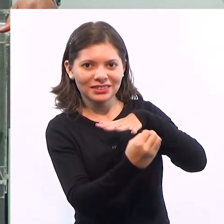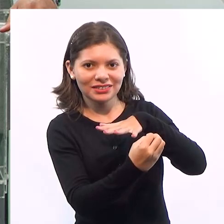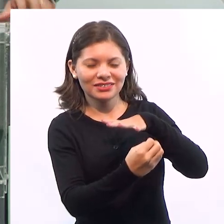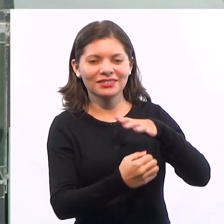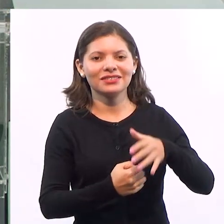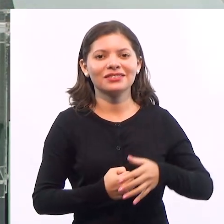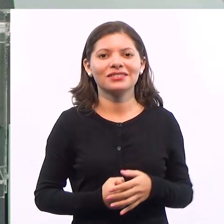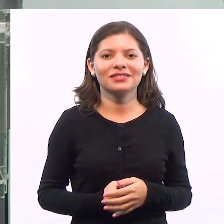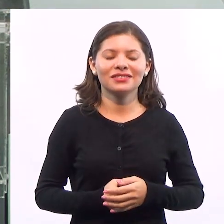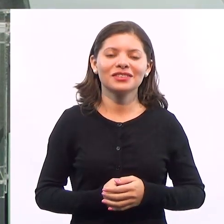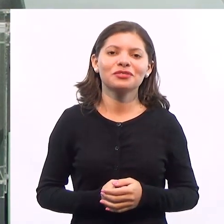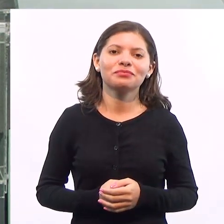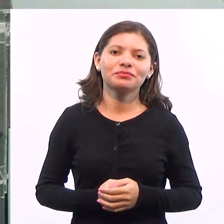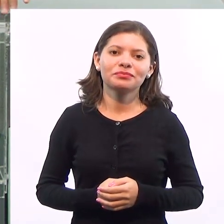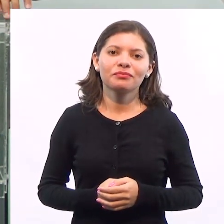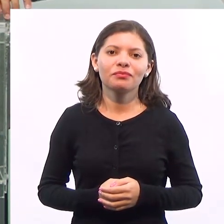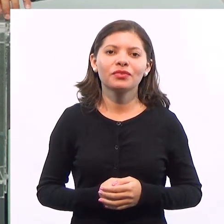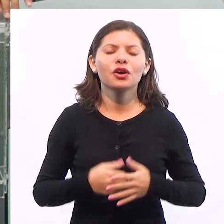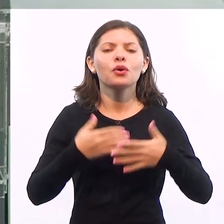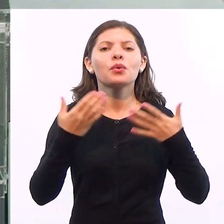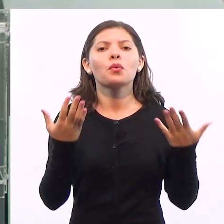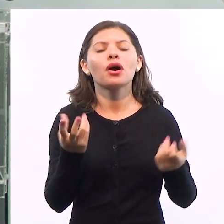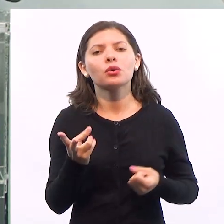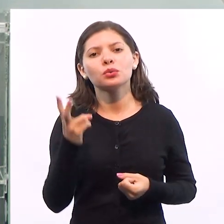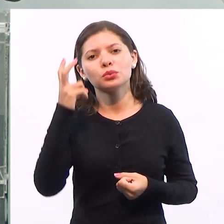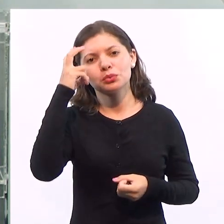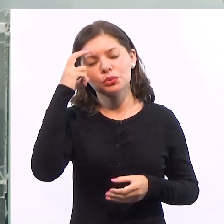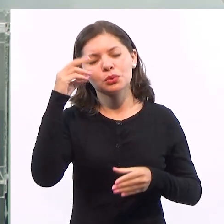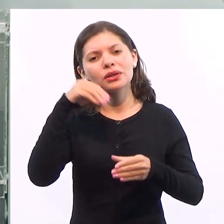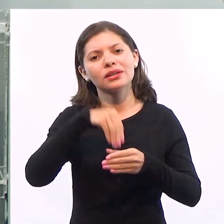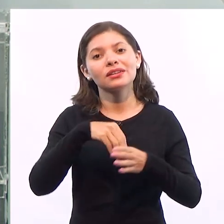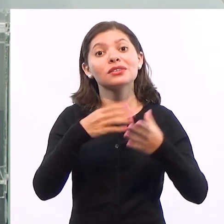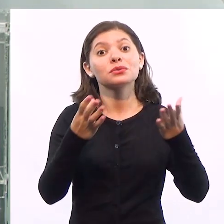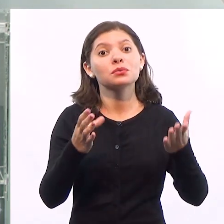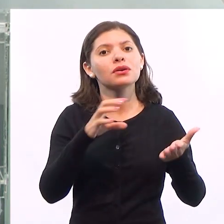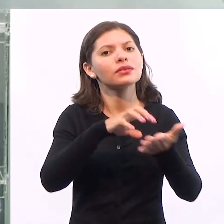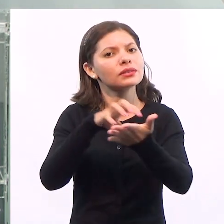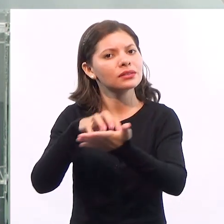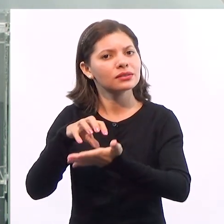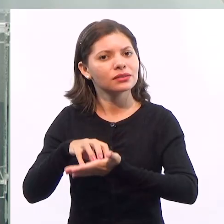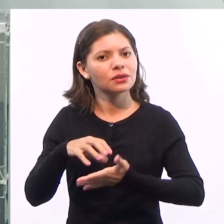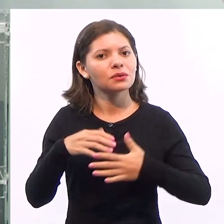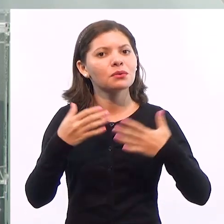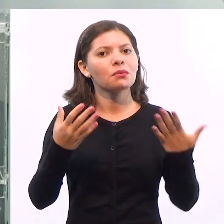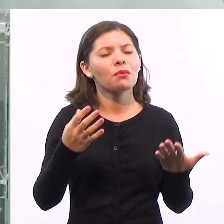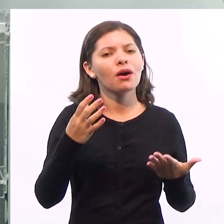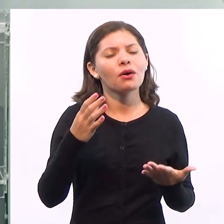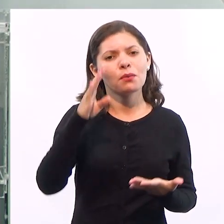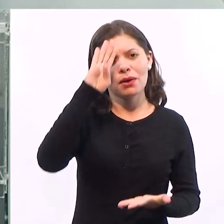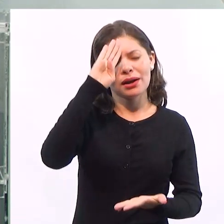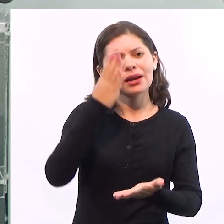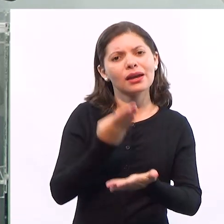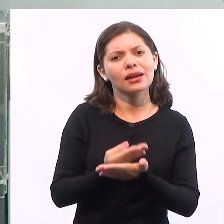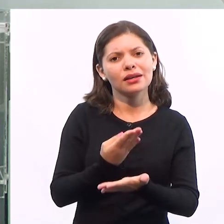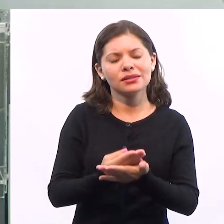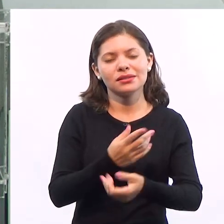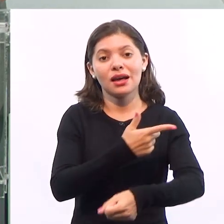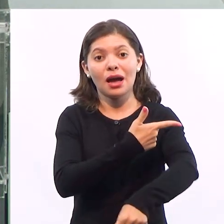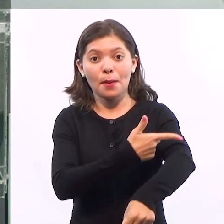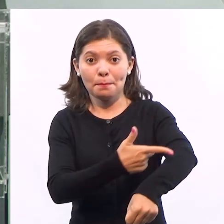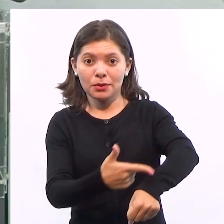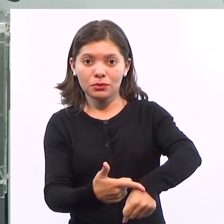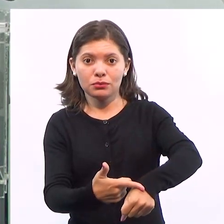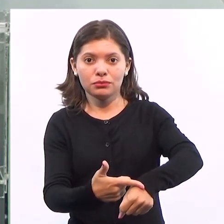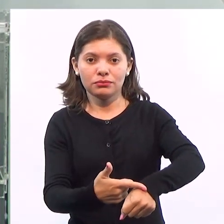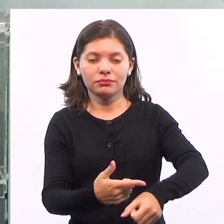ser, é você que decide. Mas é exatamente isso, ó. Qual é a cultura dentro da sua organização? Qual é a crença? Qual é o hábito